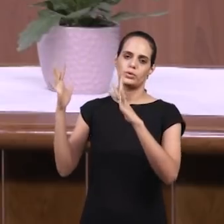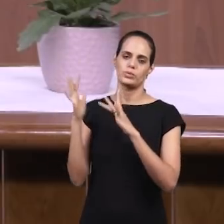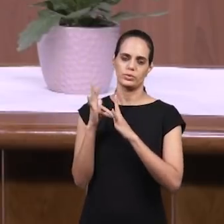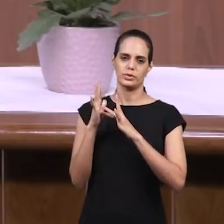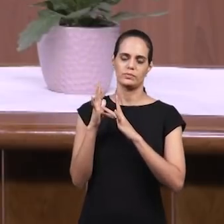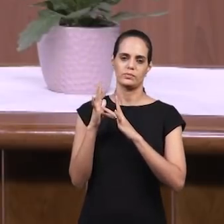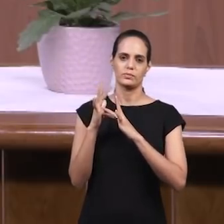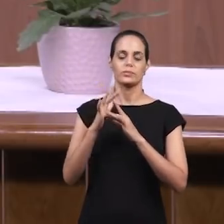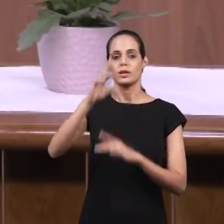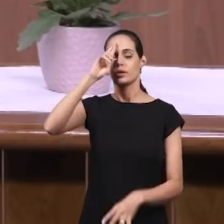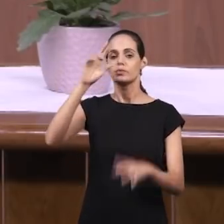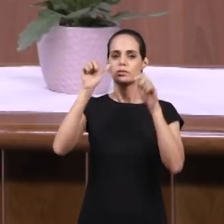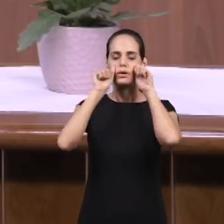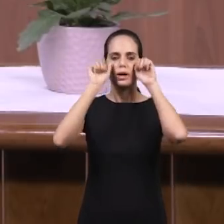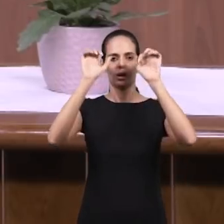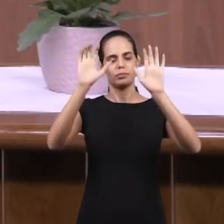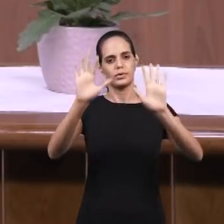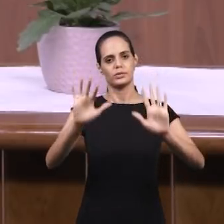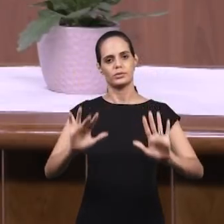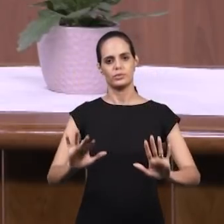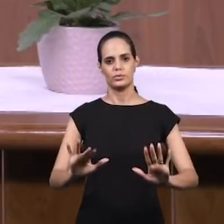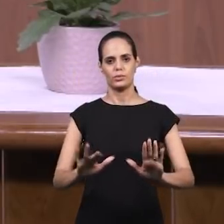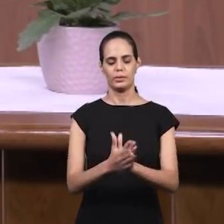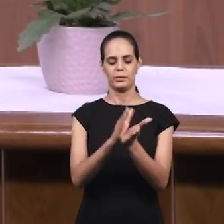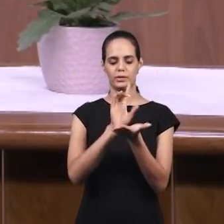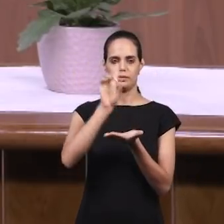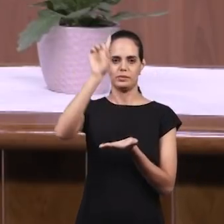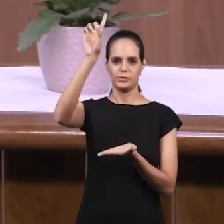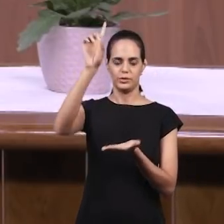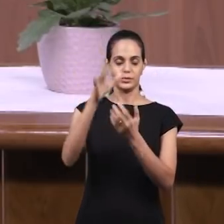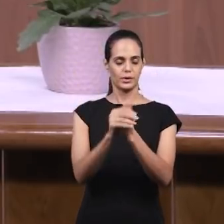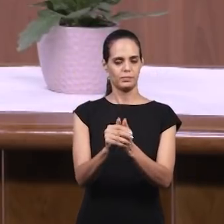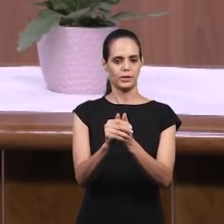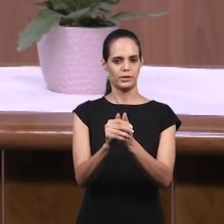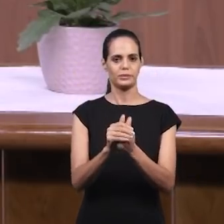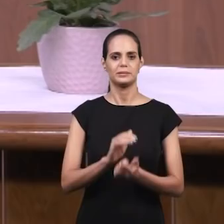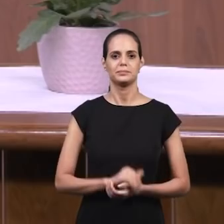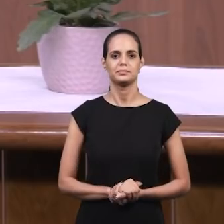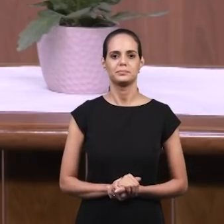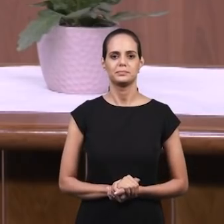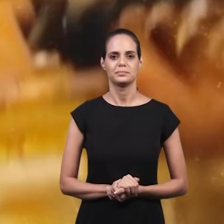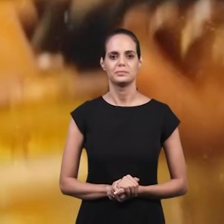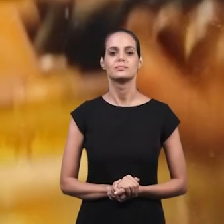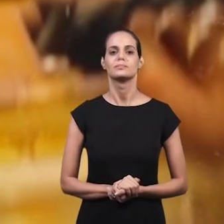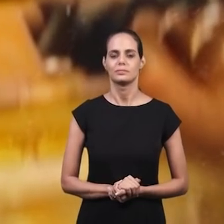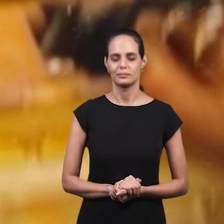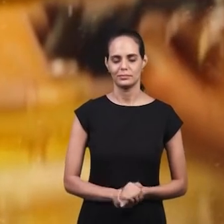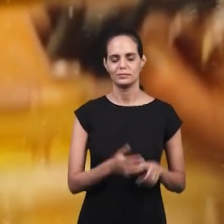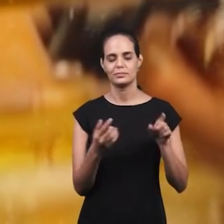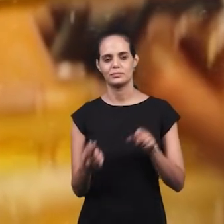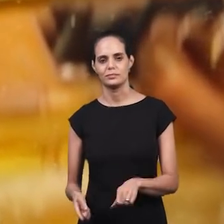Jesus. Que o Senhor nos abençoe com a sua palavra. Amém?